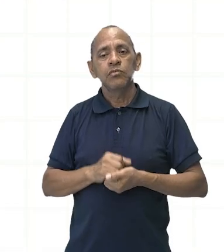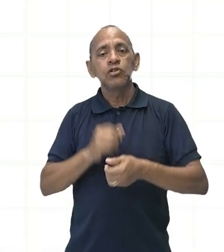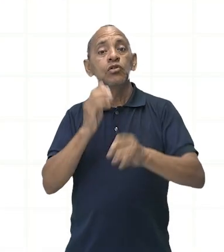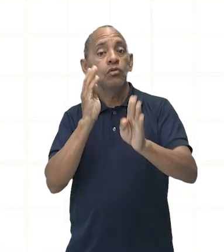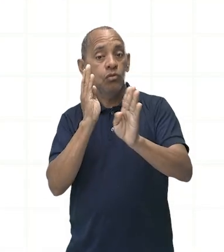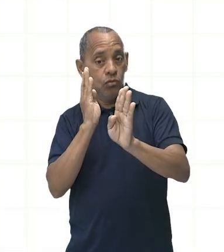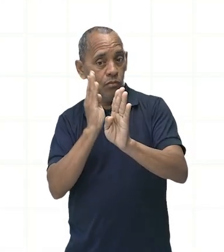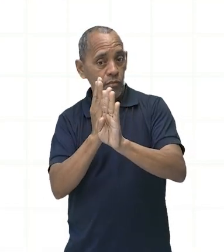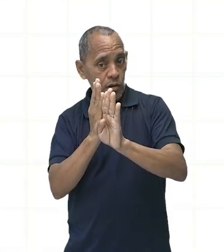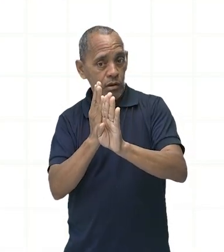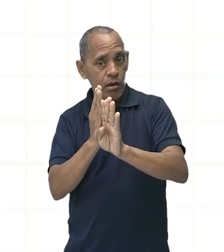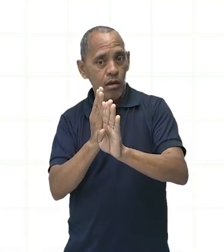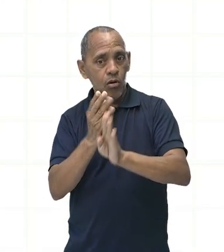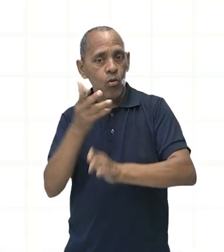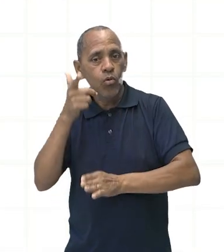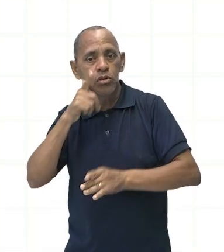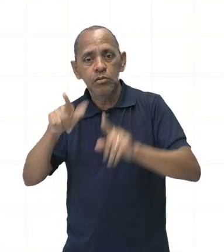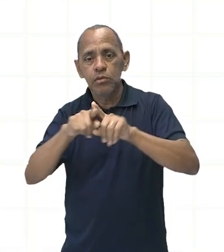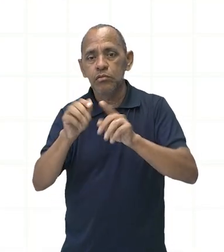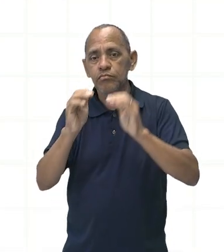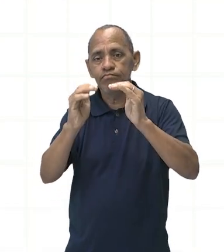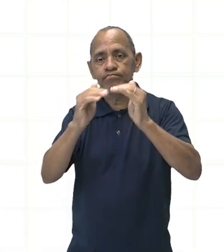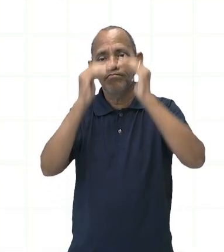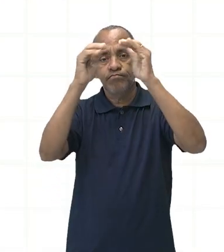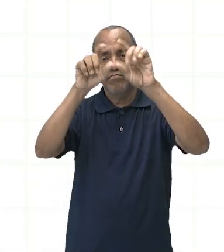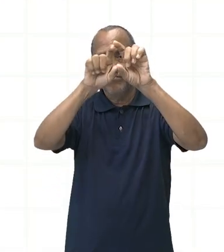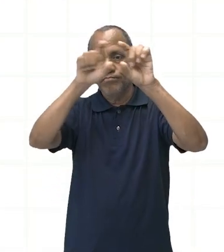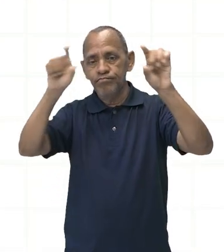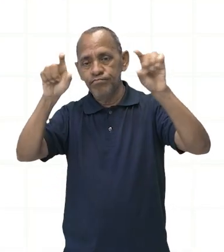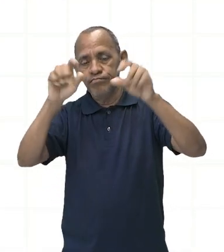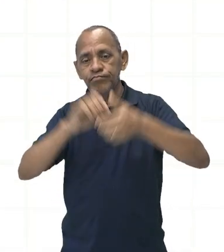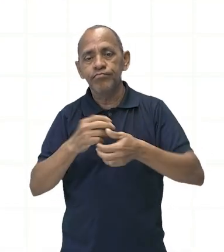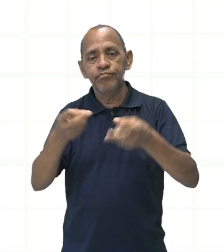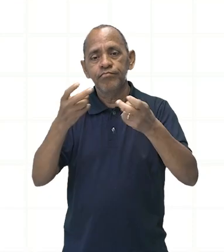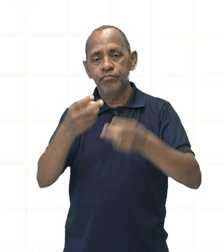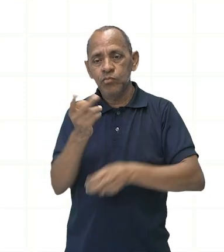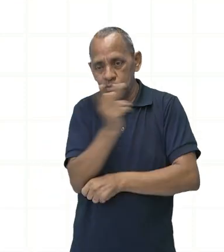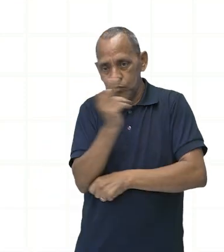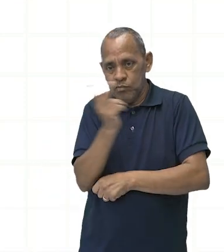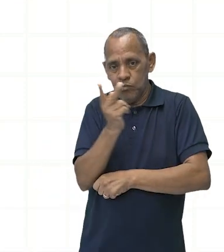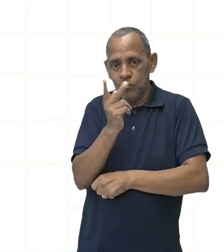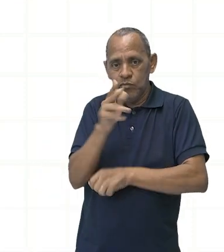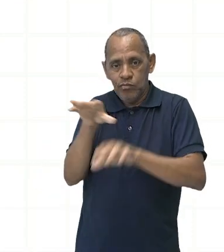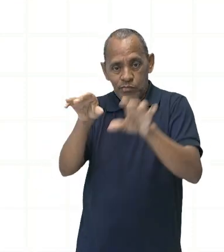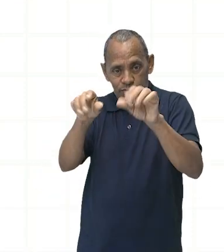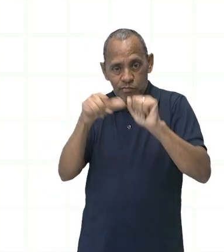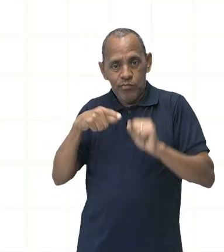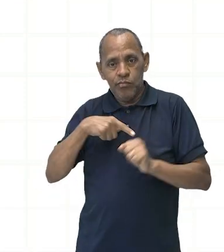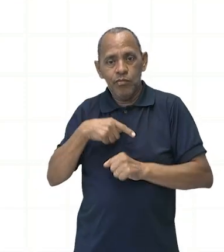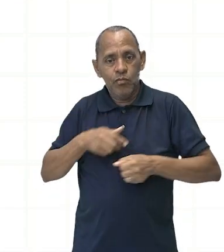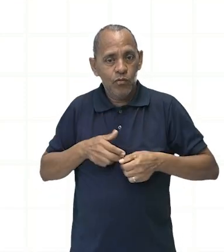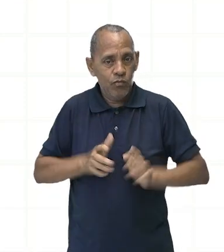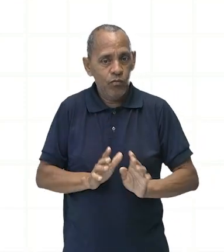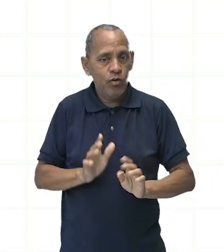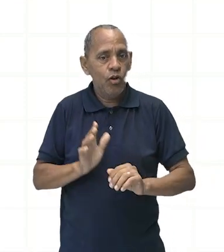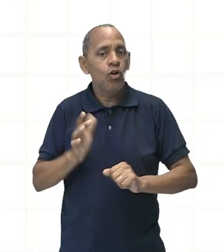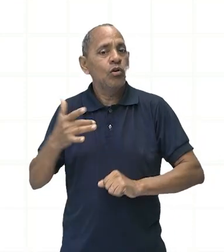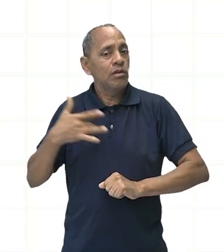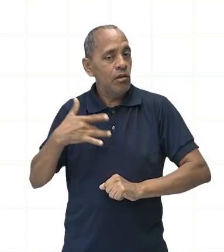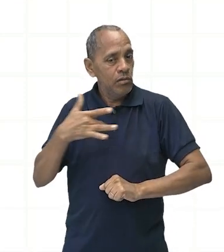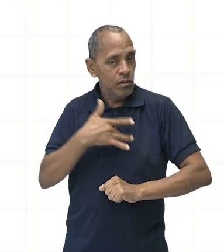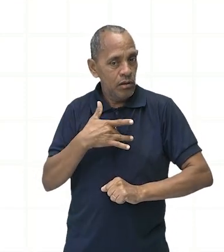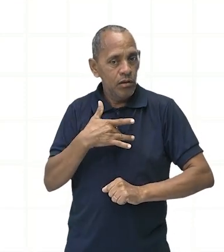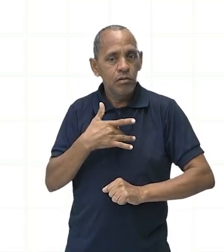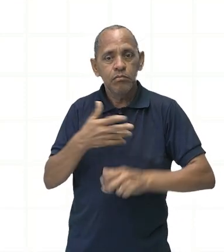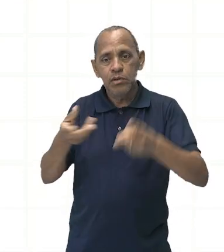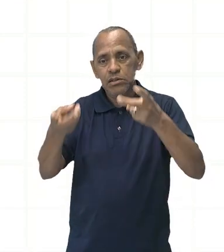primeira geração, os mais lá acima, nós percebemos que os dois indivíduos afetados tiveram filhos